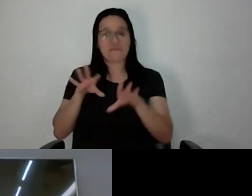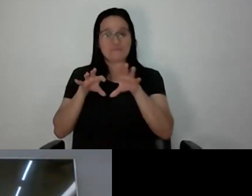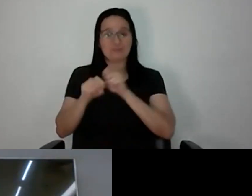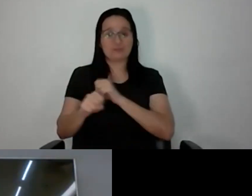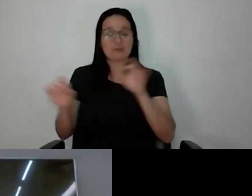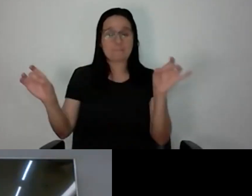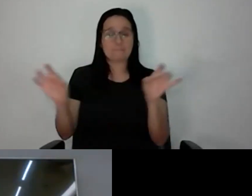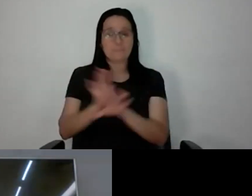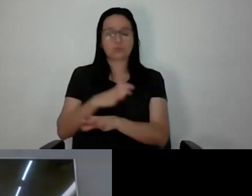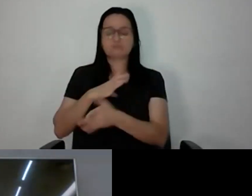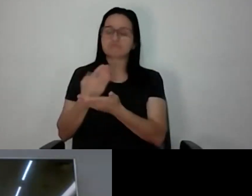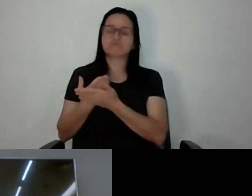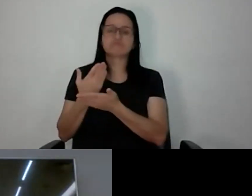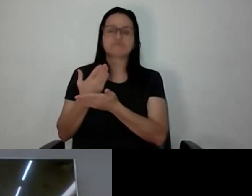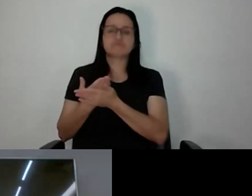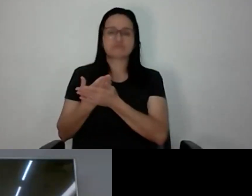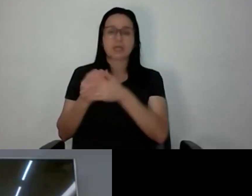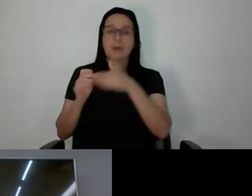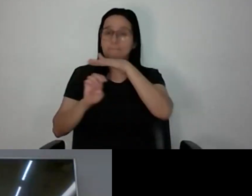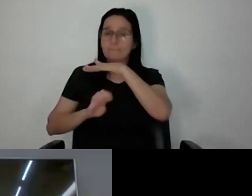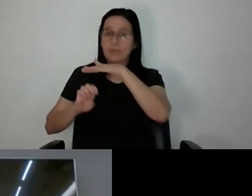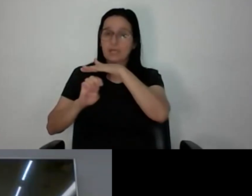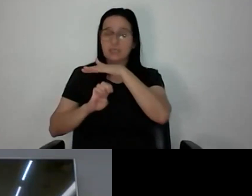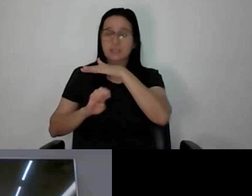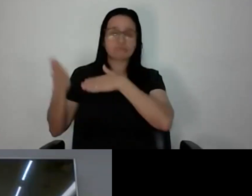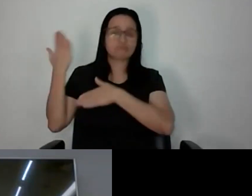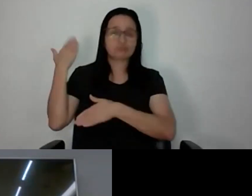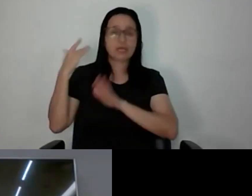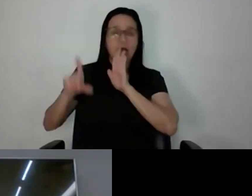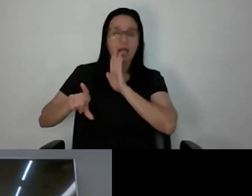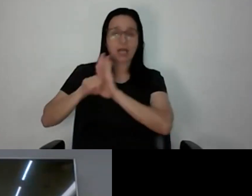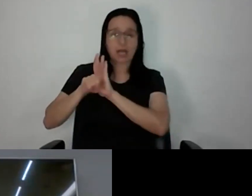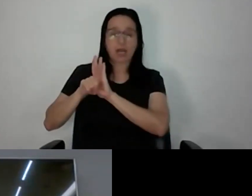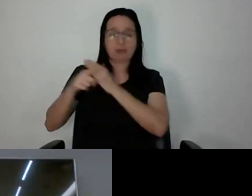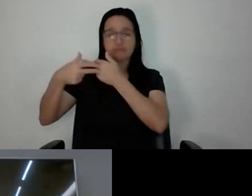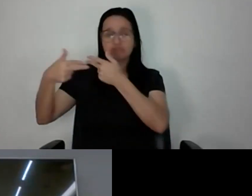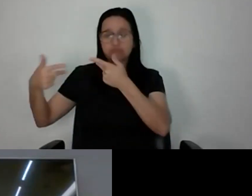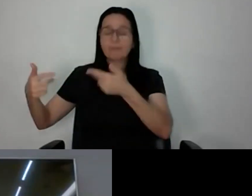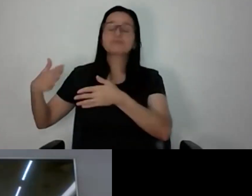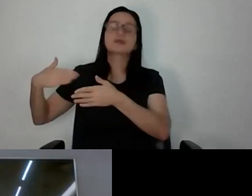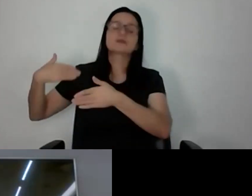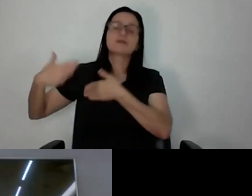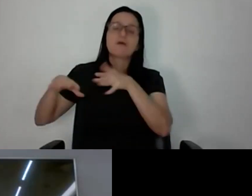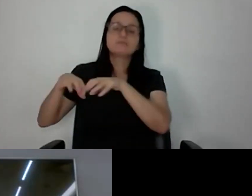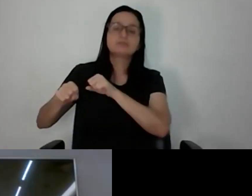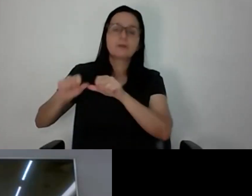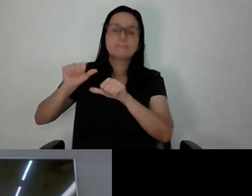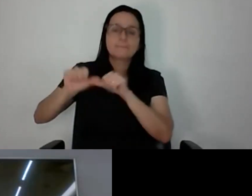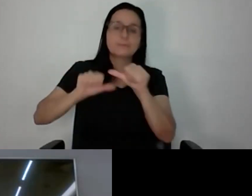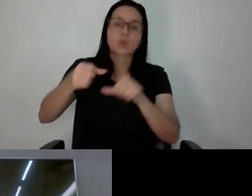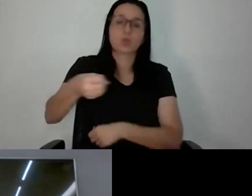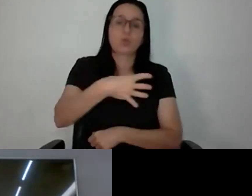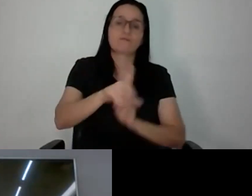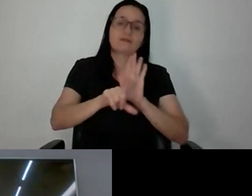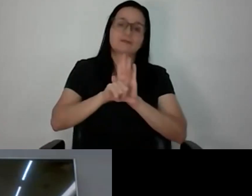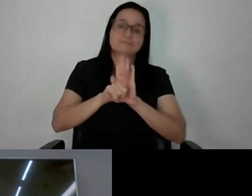na minha época era Direito Comercial, com a antiga legislação em relação a falências, e logo depois, né, vem a promulgação da nova lei de falências,